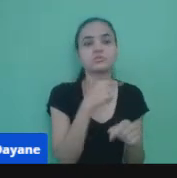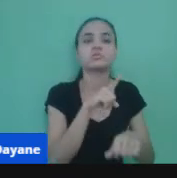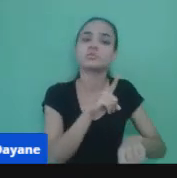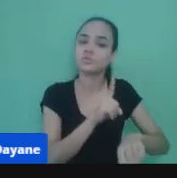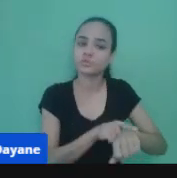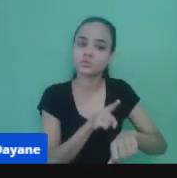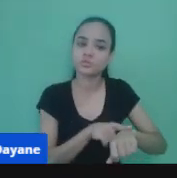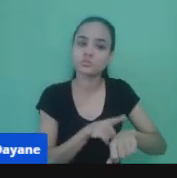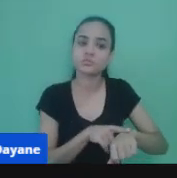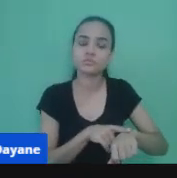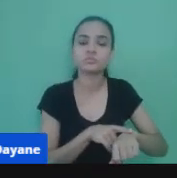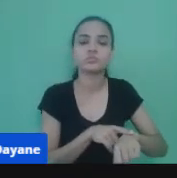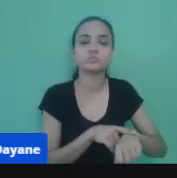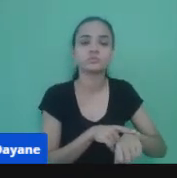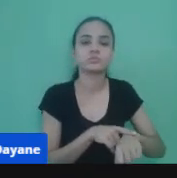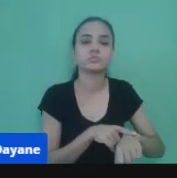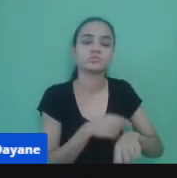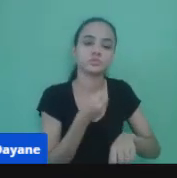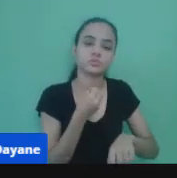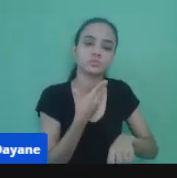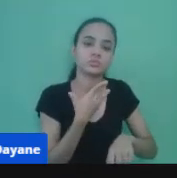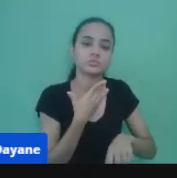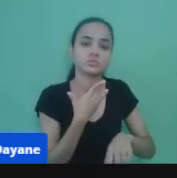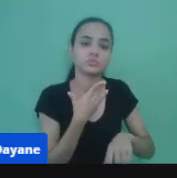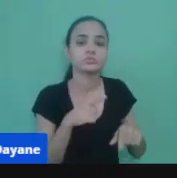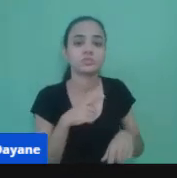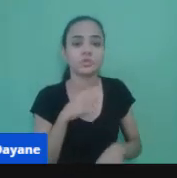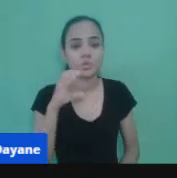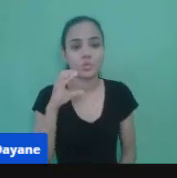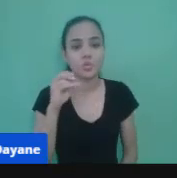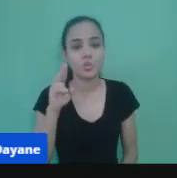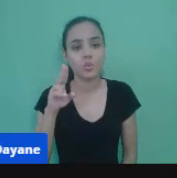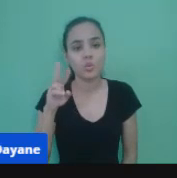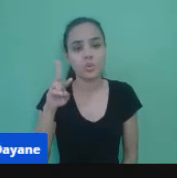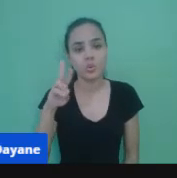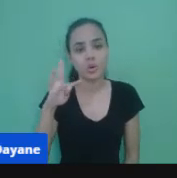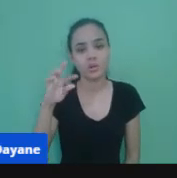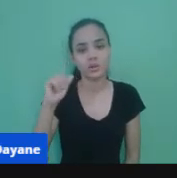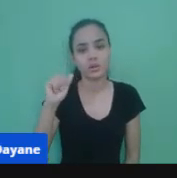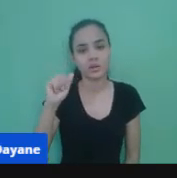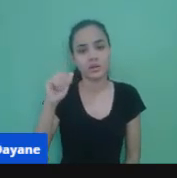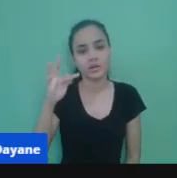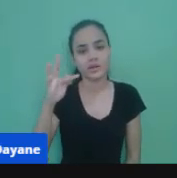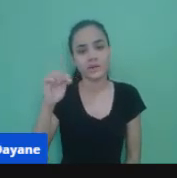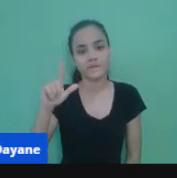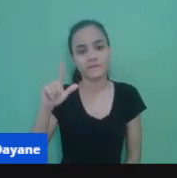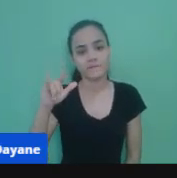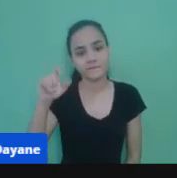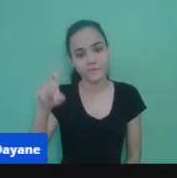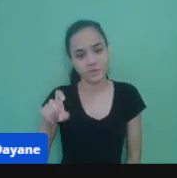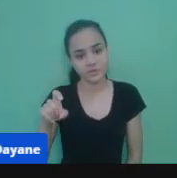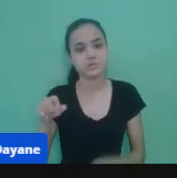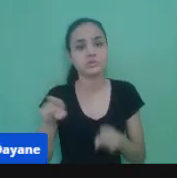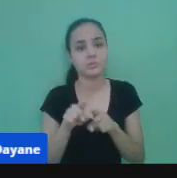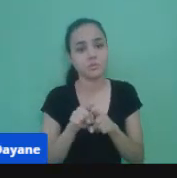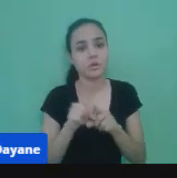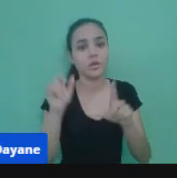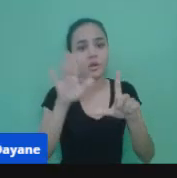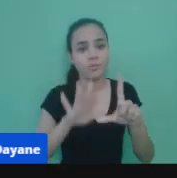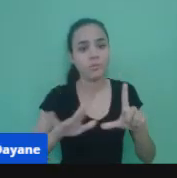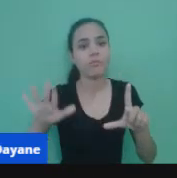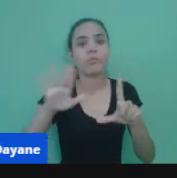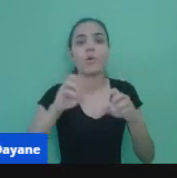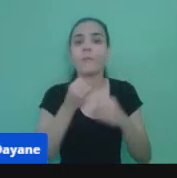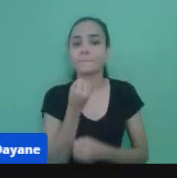é uma plataforma que é possível visualizar alguns filmes. Além disso, e aí a principal